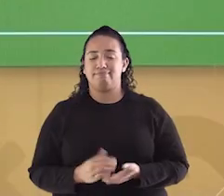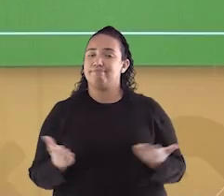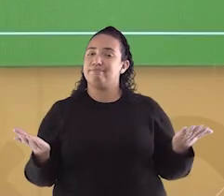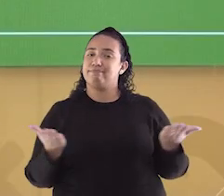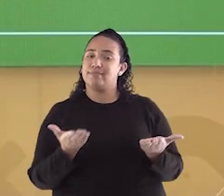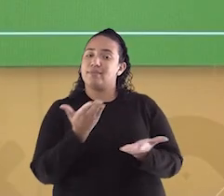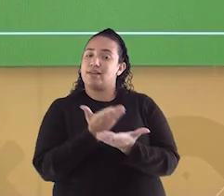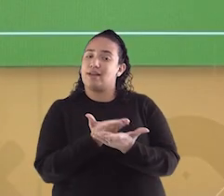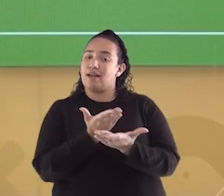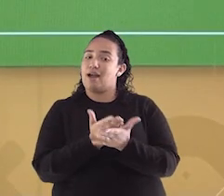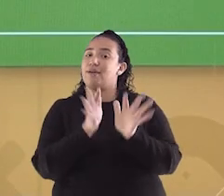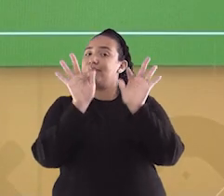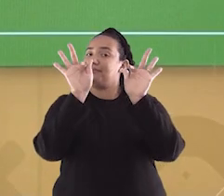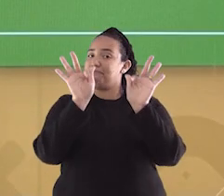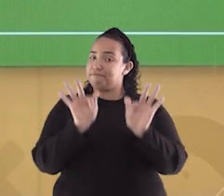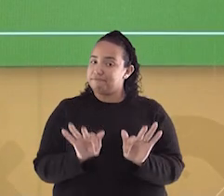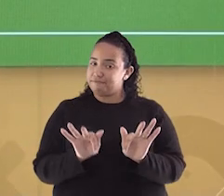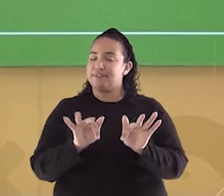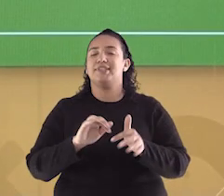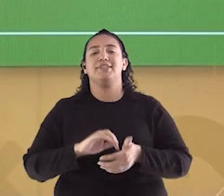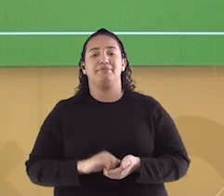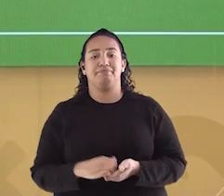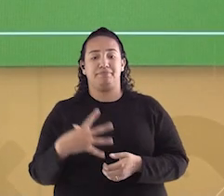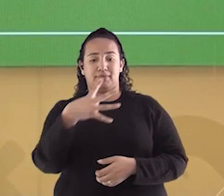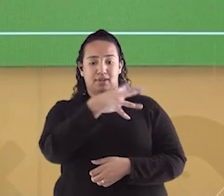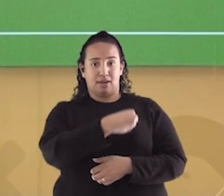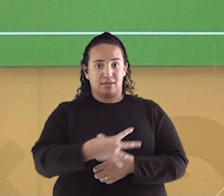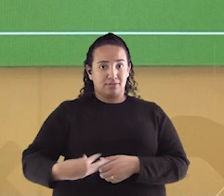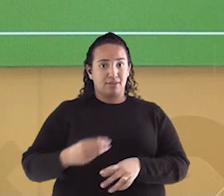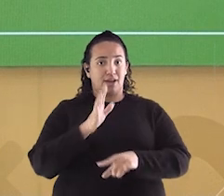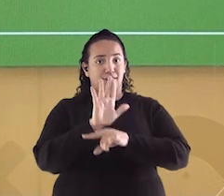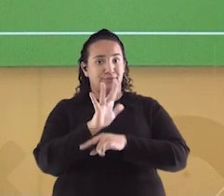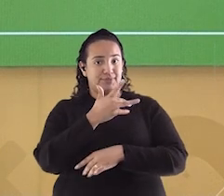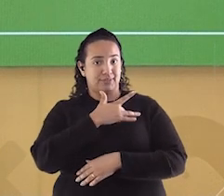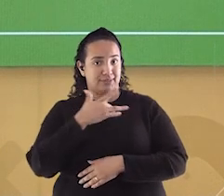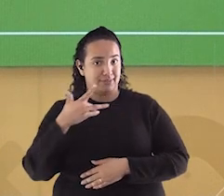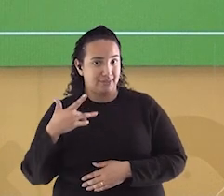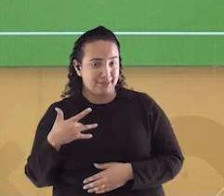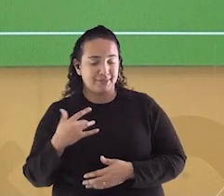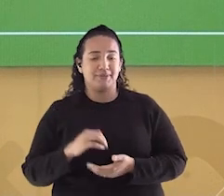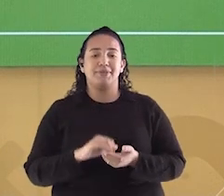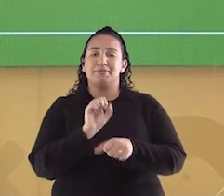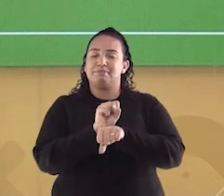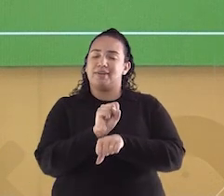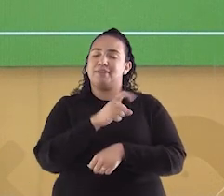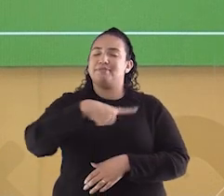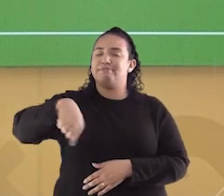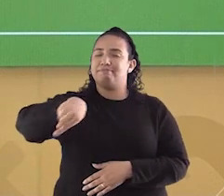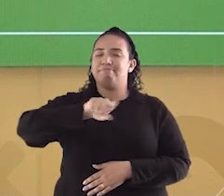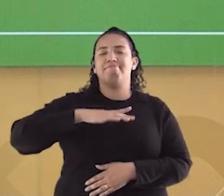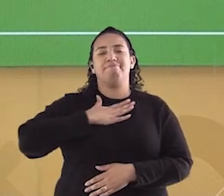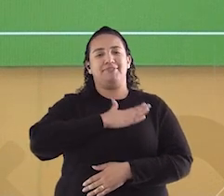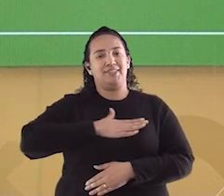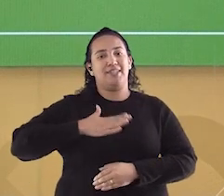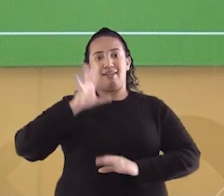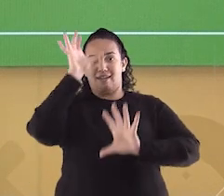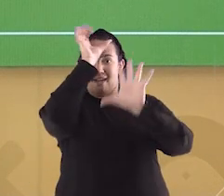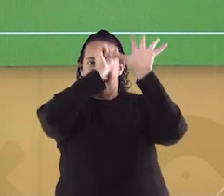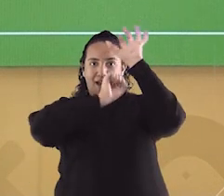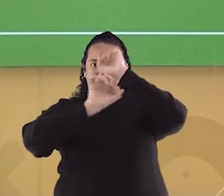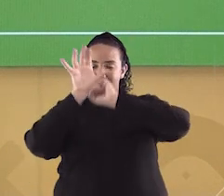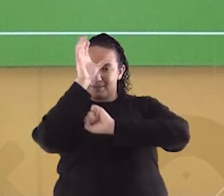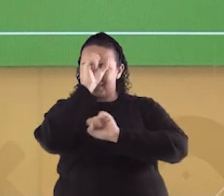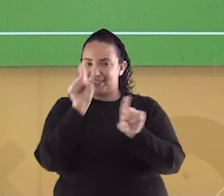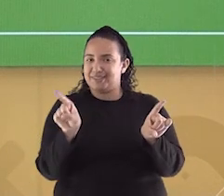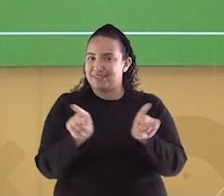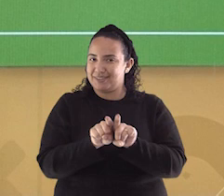Chegamos ao fim da aula de hoje, visão de raio-x, radiação a serviço da saúde. Espero que tenham gostado e, claro, aprendido bastante também sobre